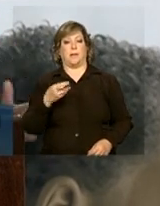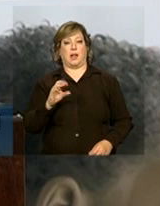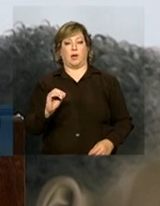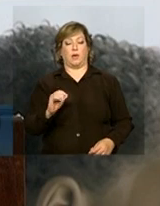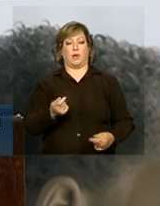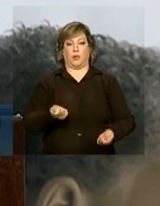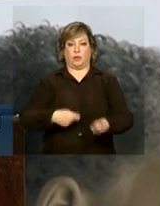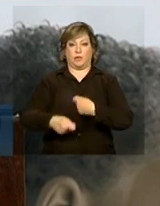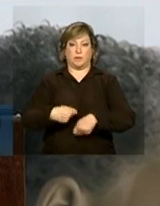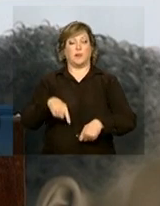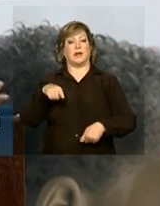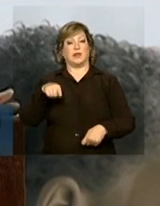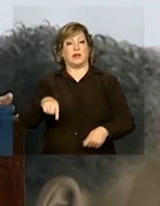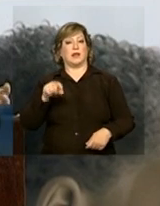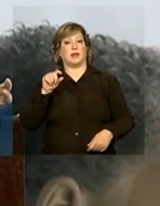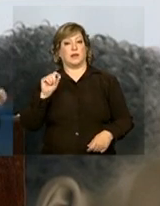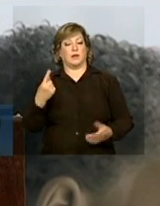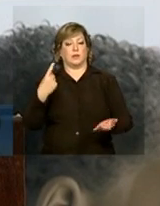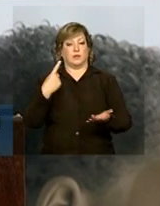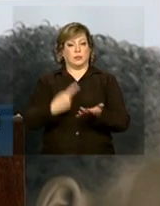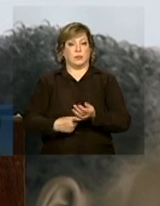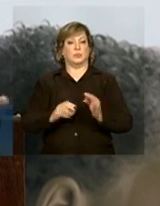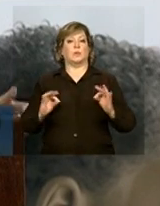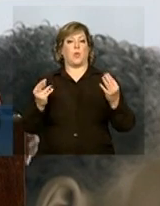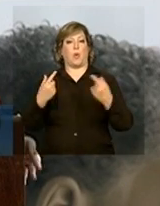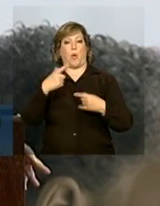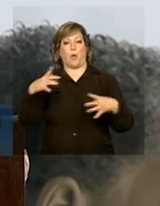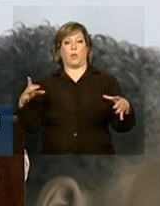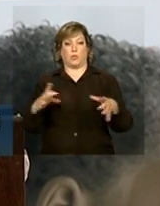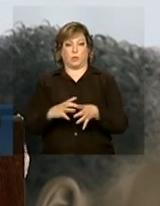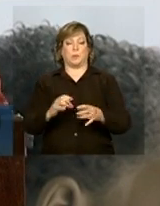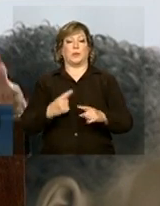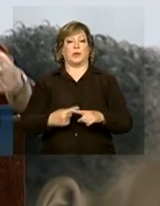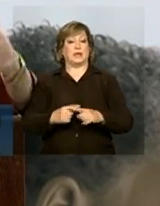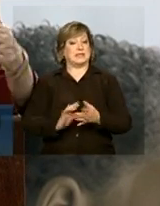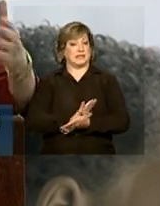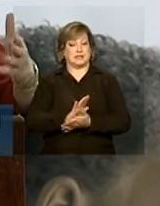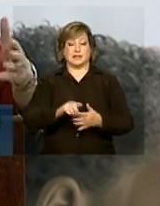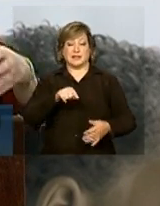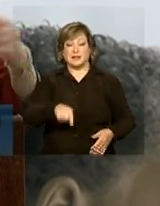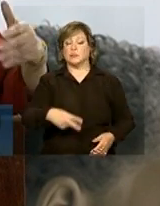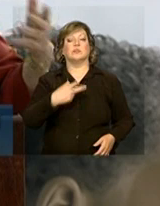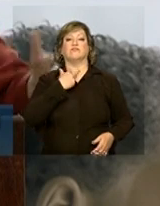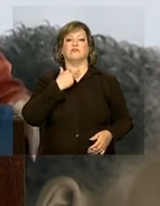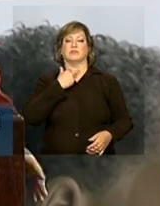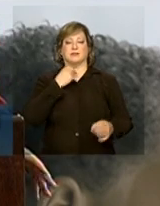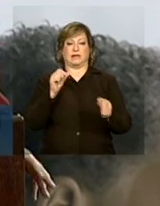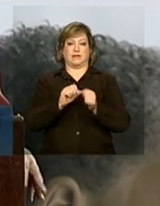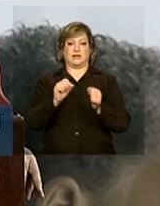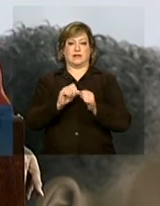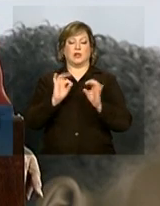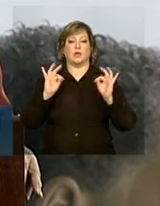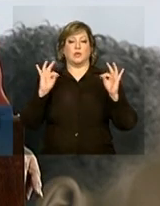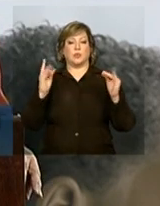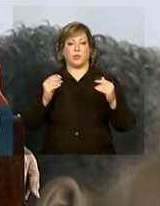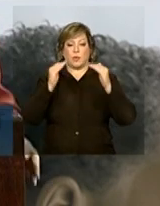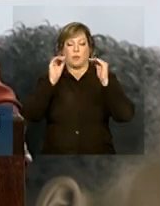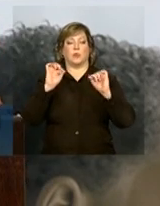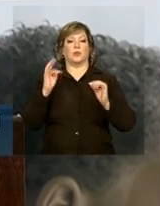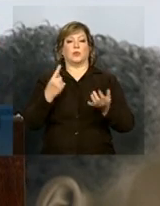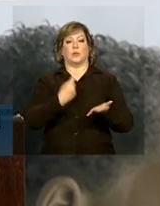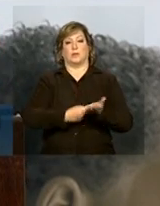pactos, porque, sem isso, não há viabilidade para se exercer e se executar os demais